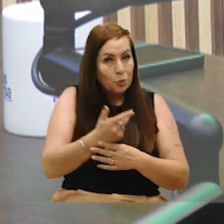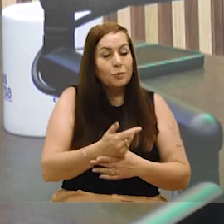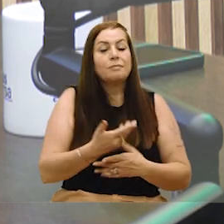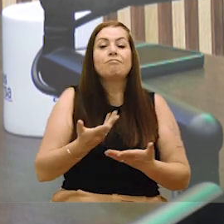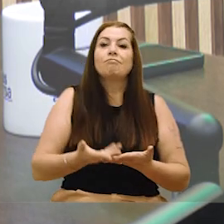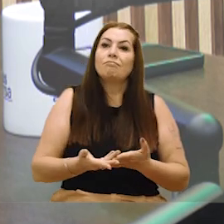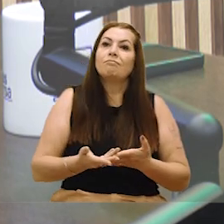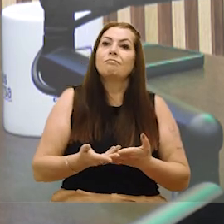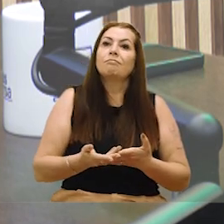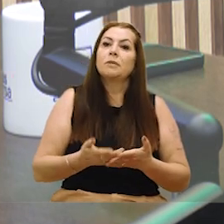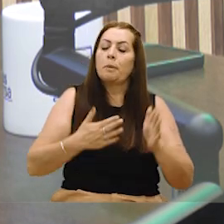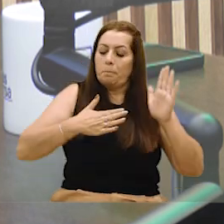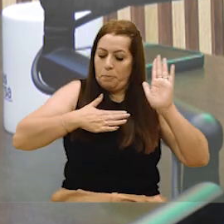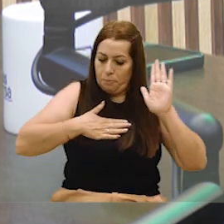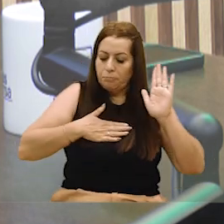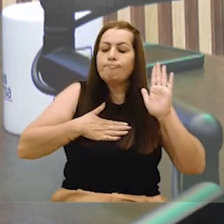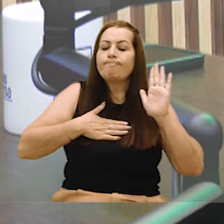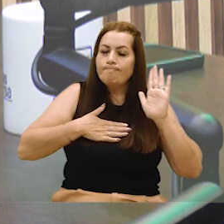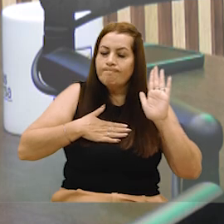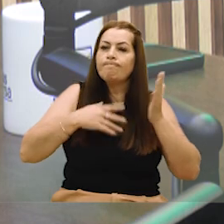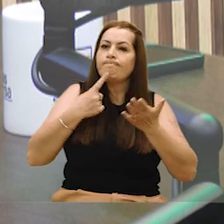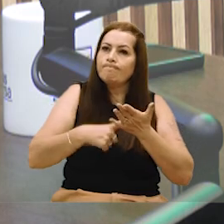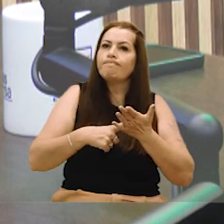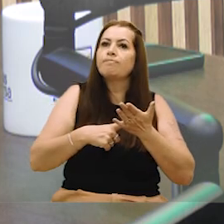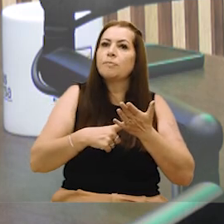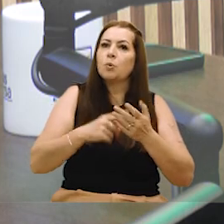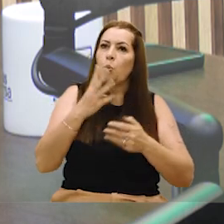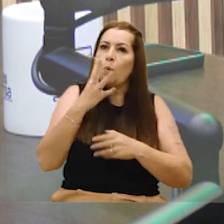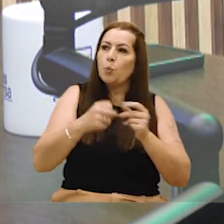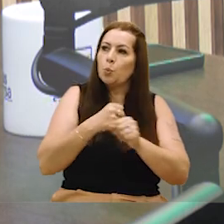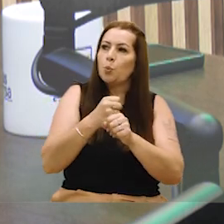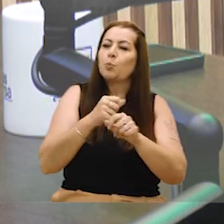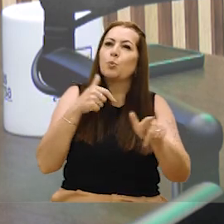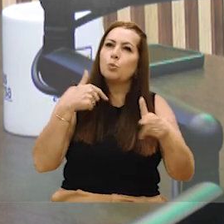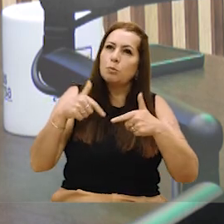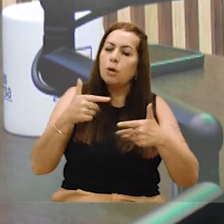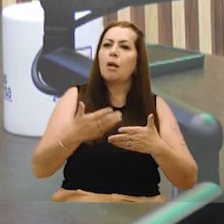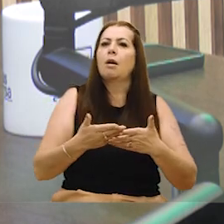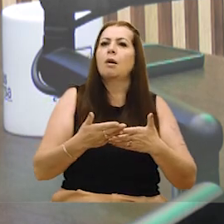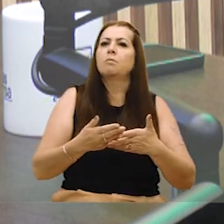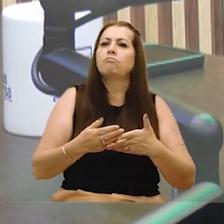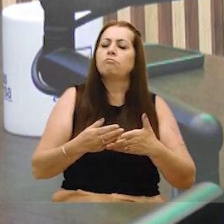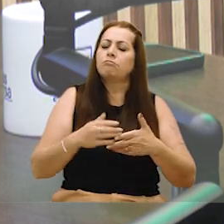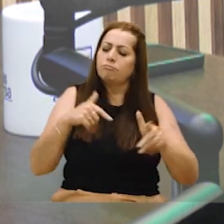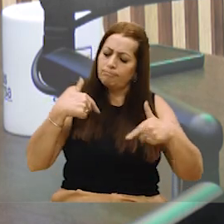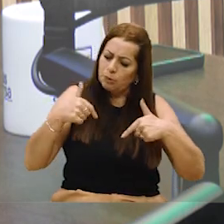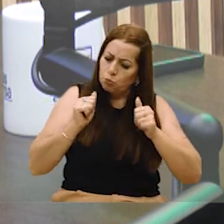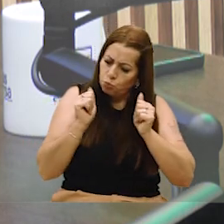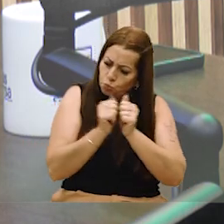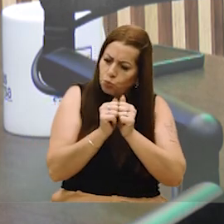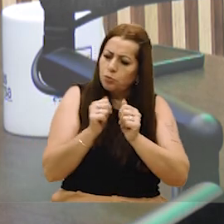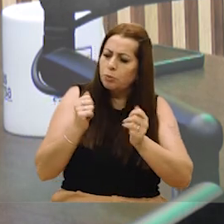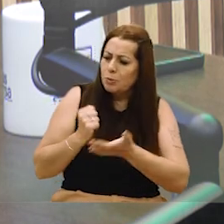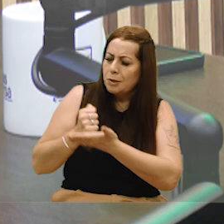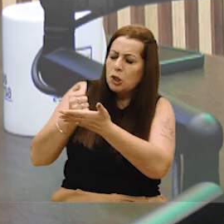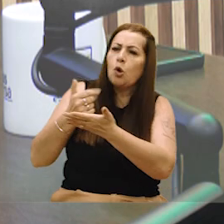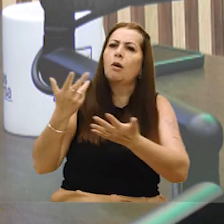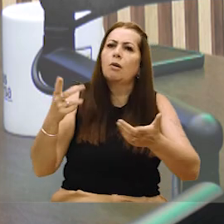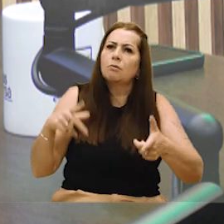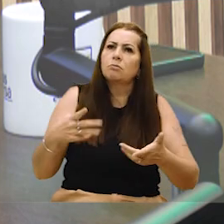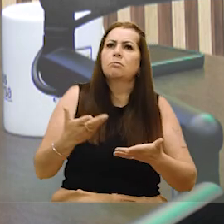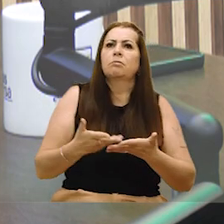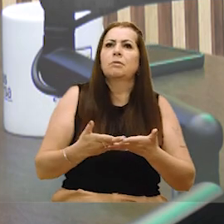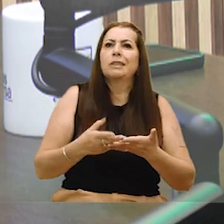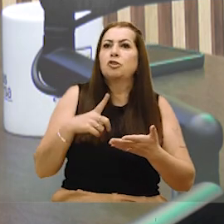para todos, né? E me comprometo a, nesses 4 anos, trabalhar de forma intensa junto com o meu